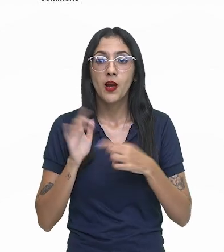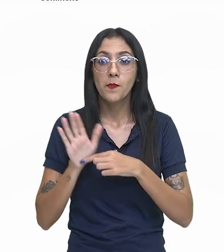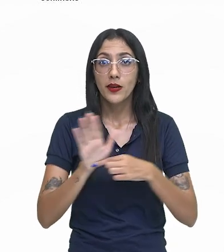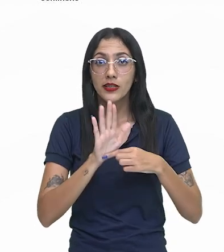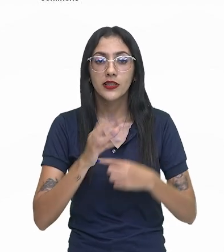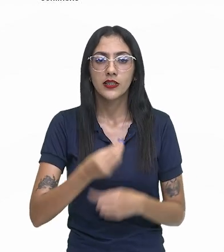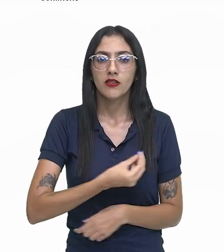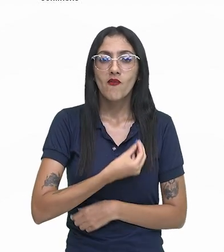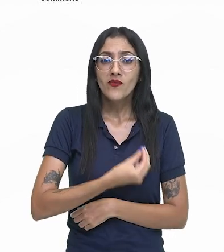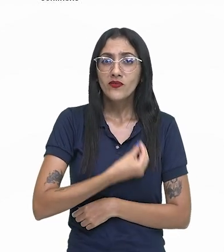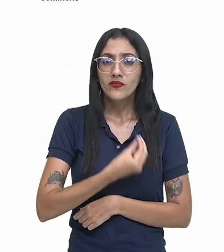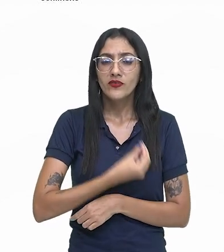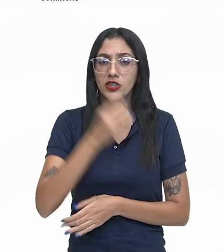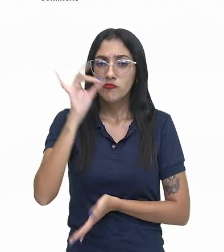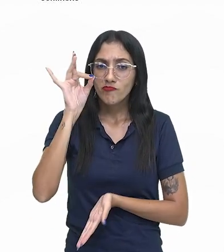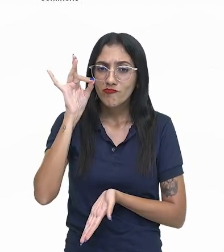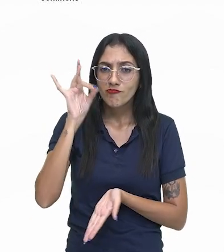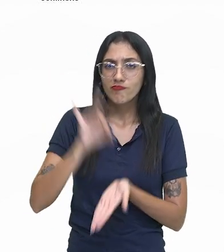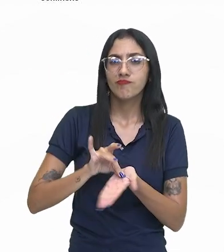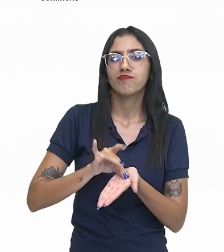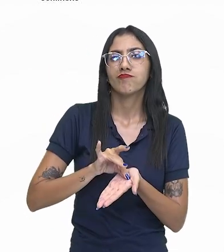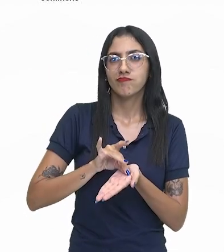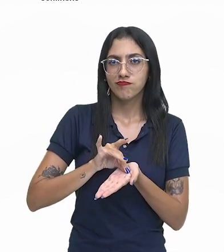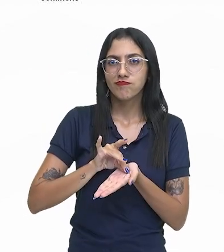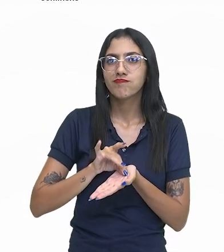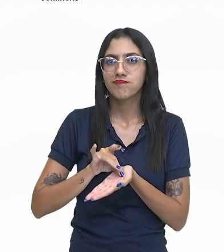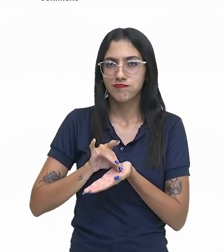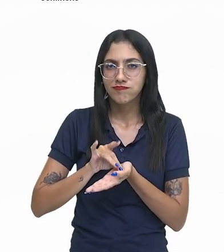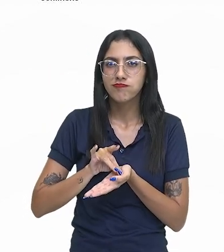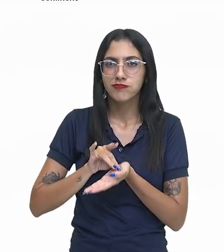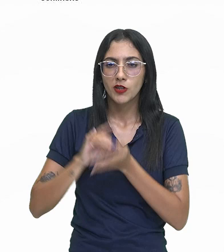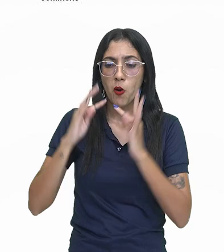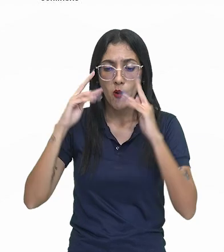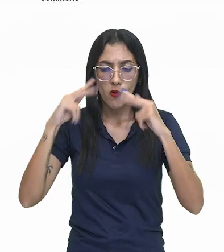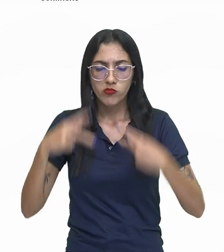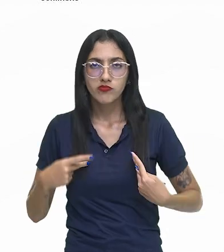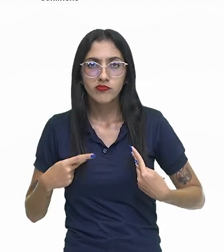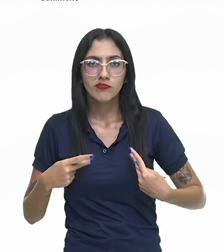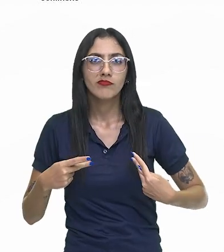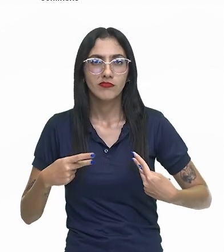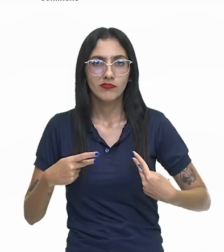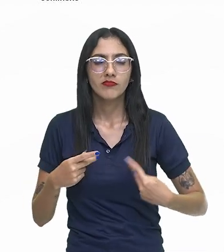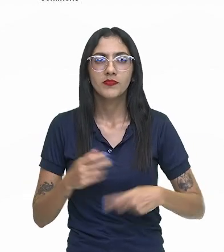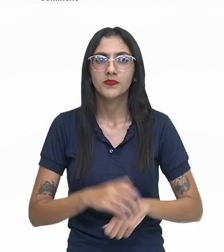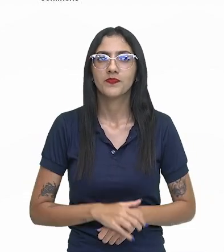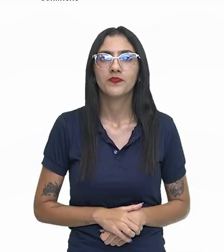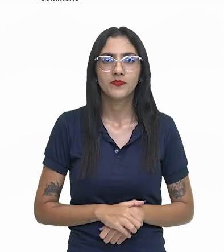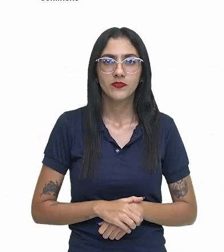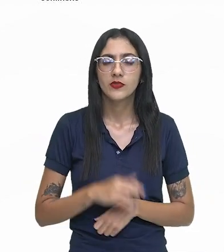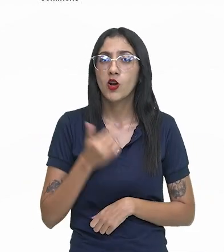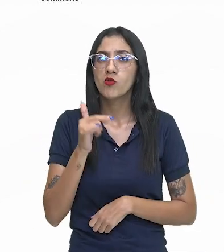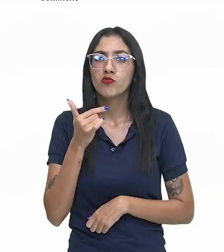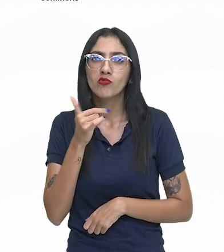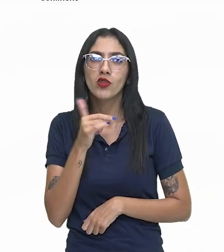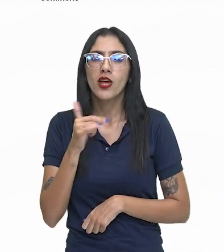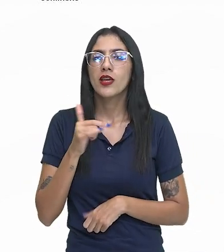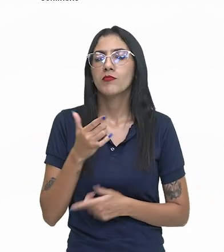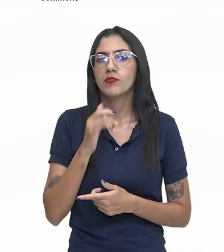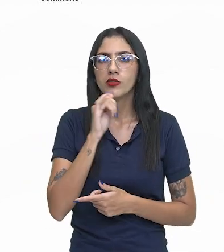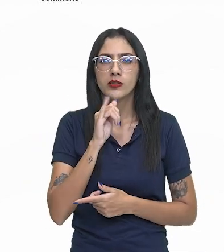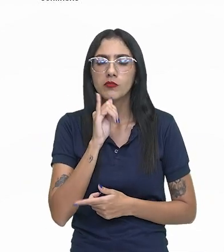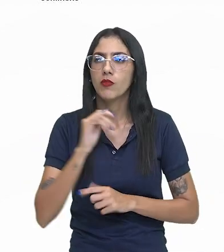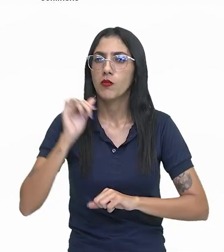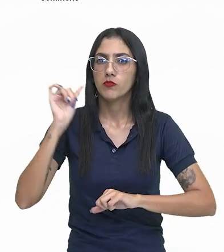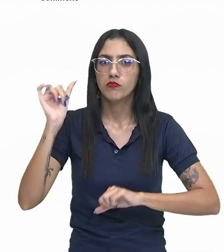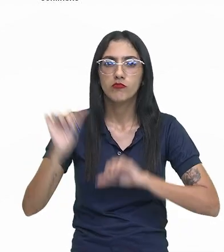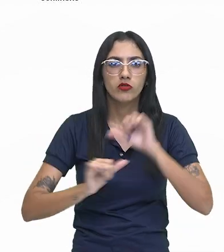realidade crua, as coisas como elas são, sem idealização, mostrar exatamente as